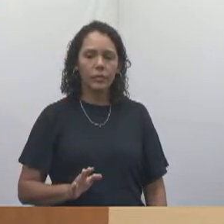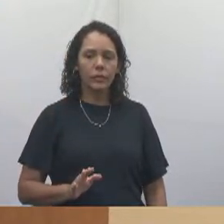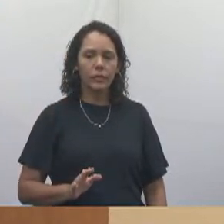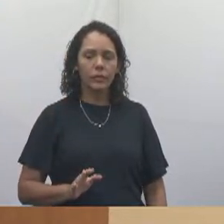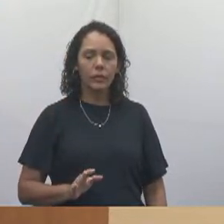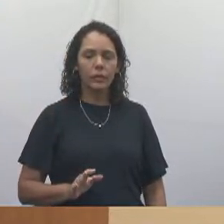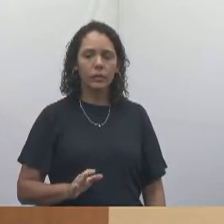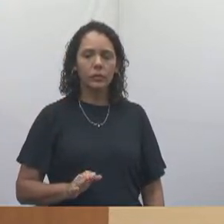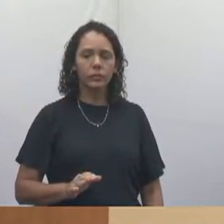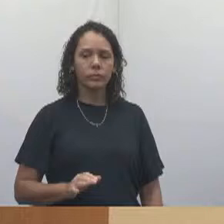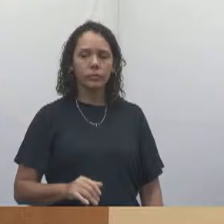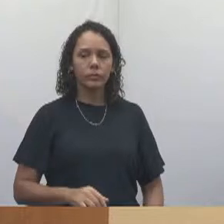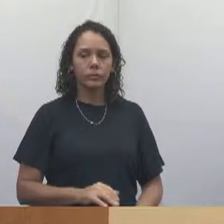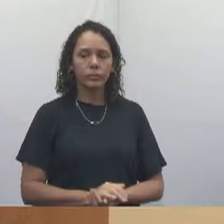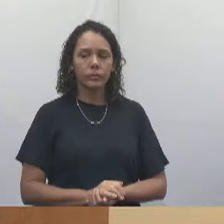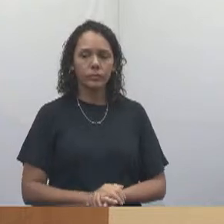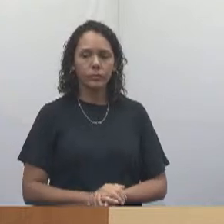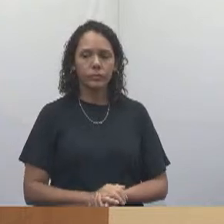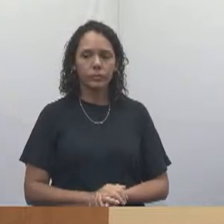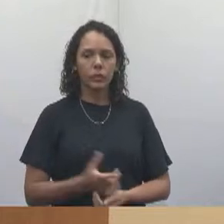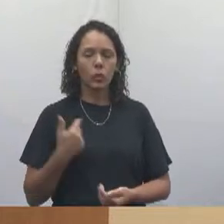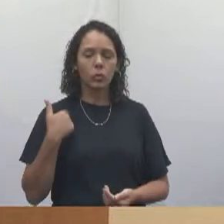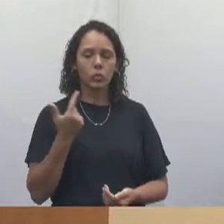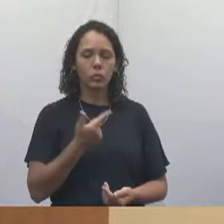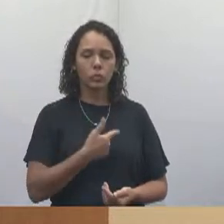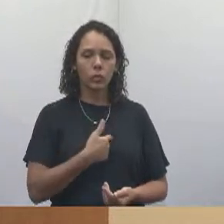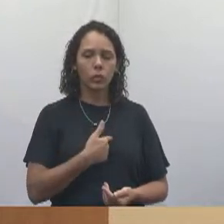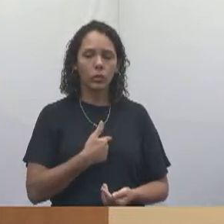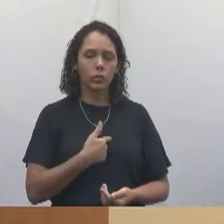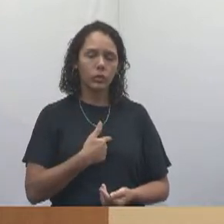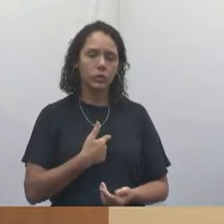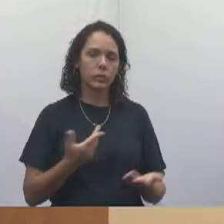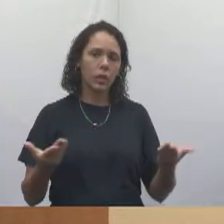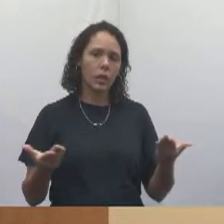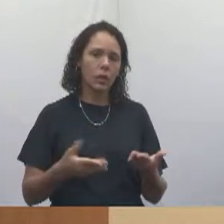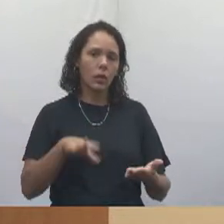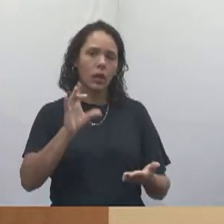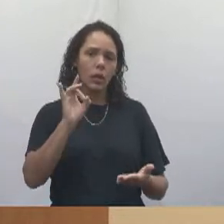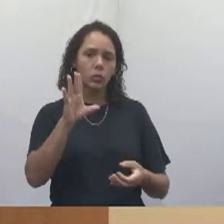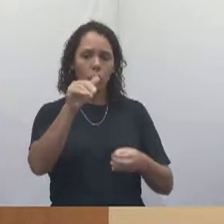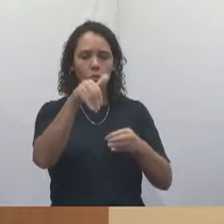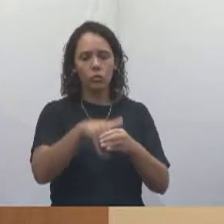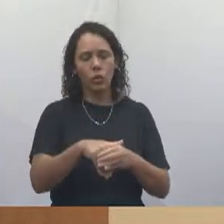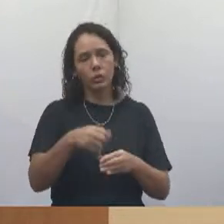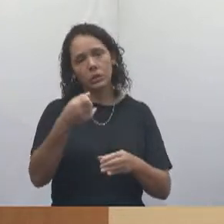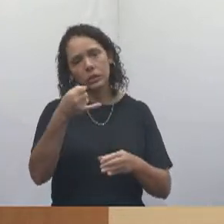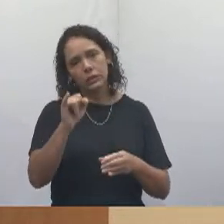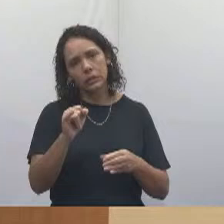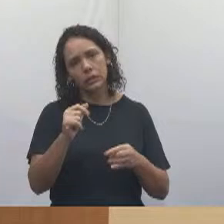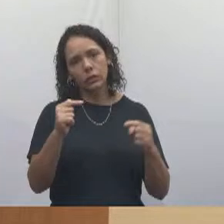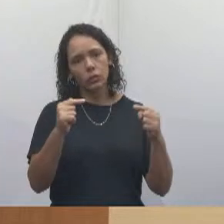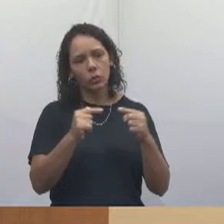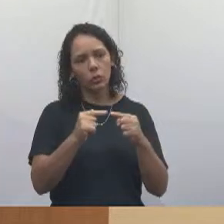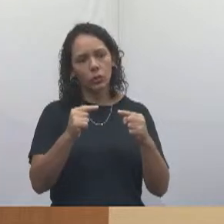aqui, porque nós estamos só para votar favorável ou contrário